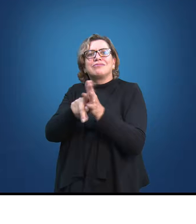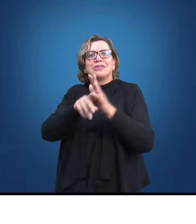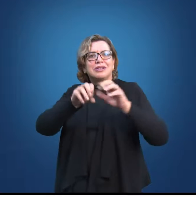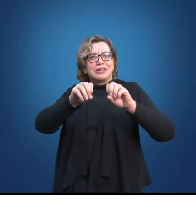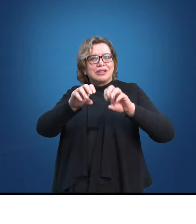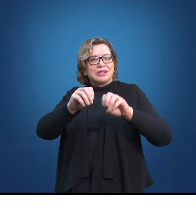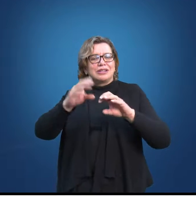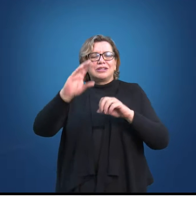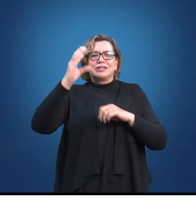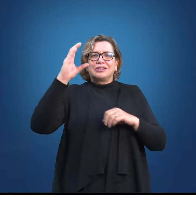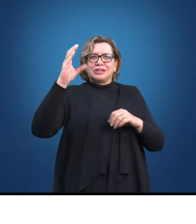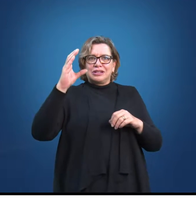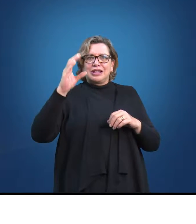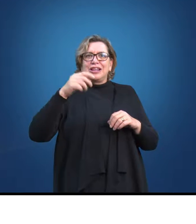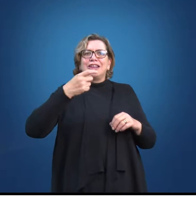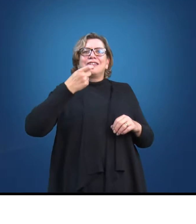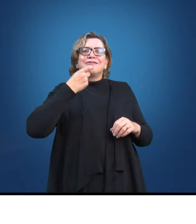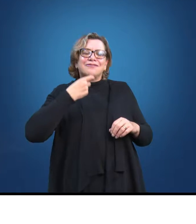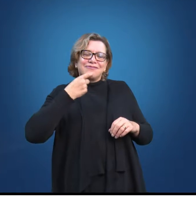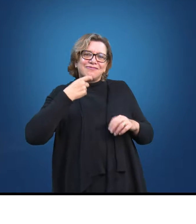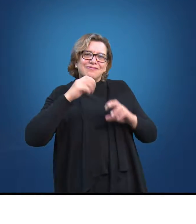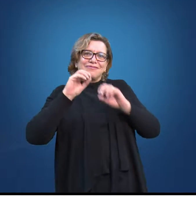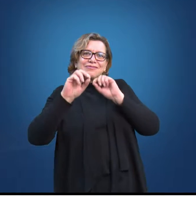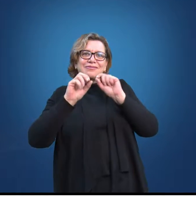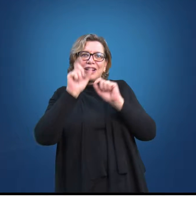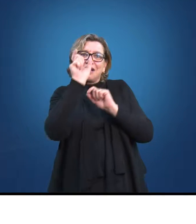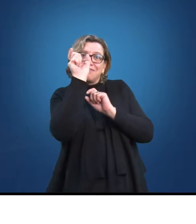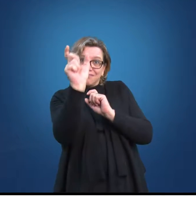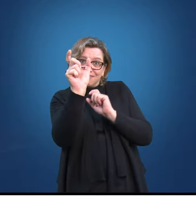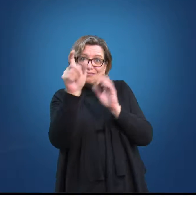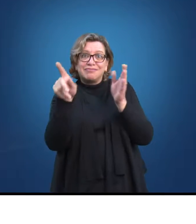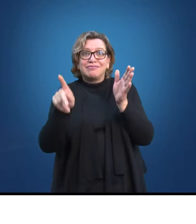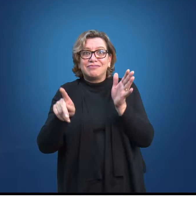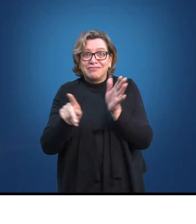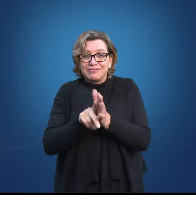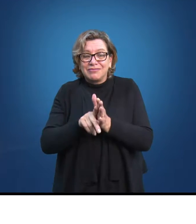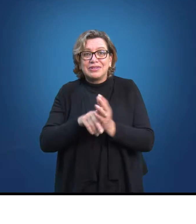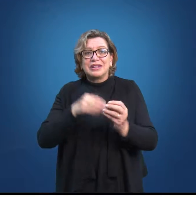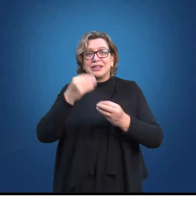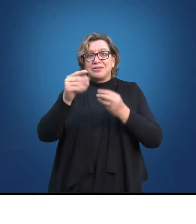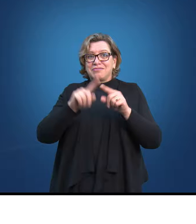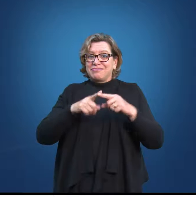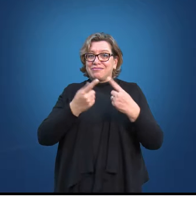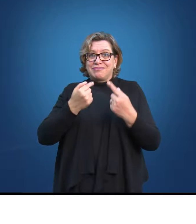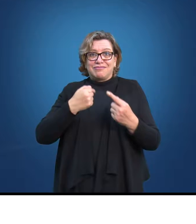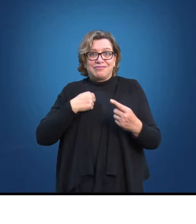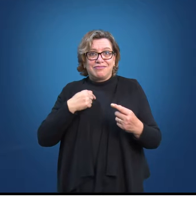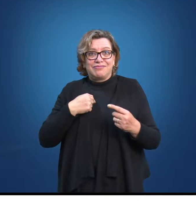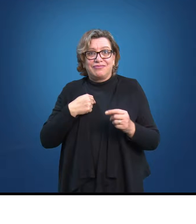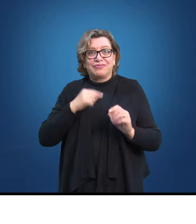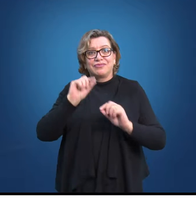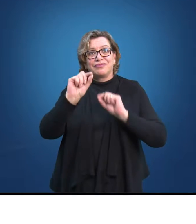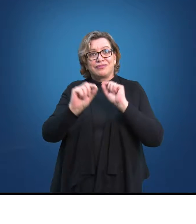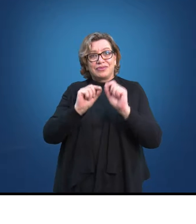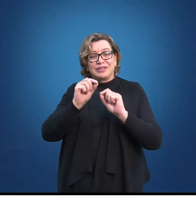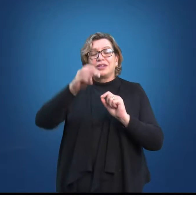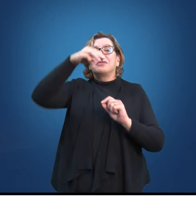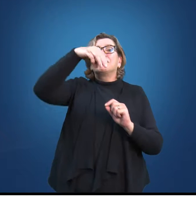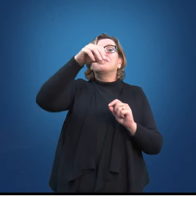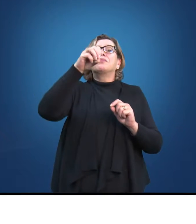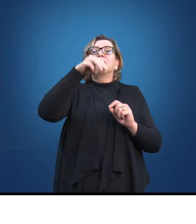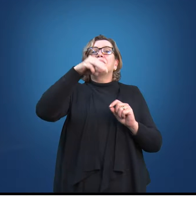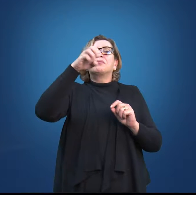Freire trabalha as palavras geradoras, os temas geradores, que é possível também trabalhar, mas no meu caso eu trabalhei os 3 momentos